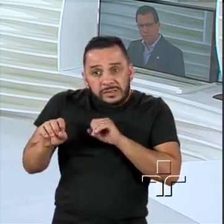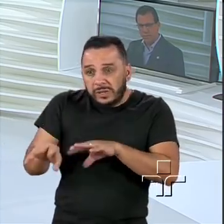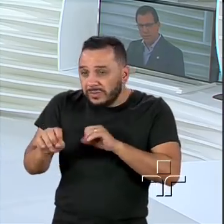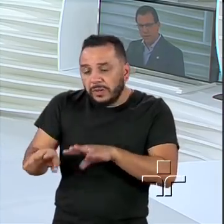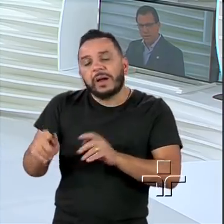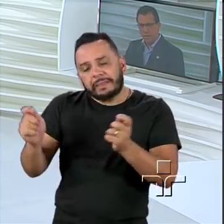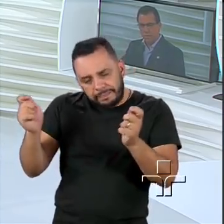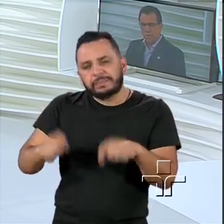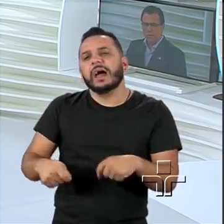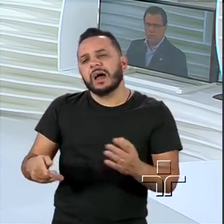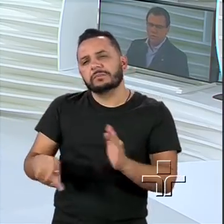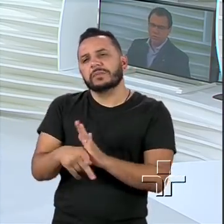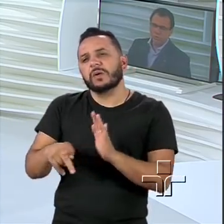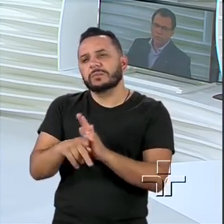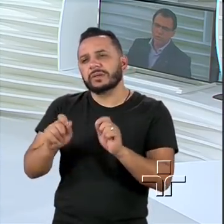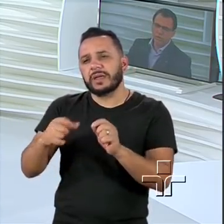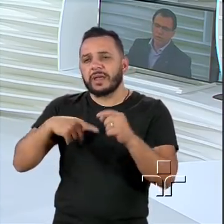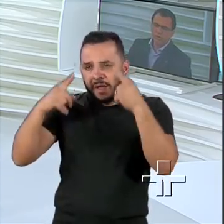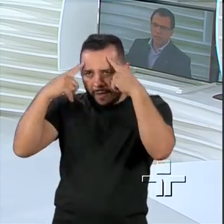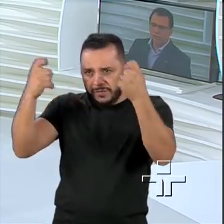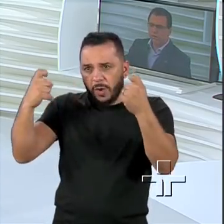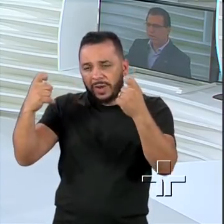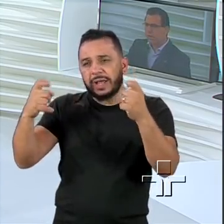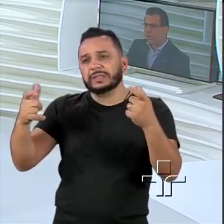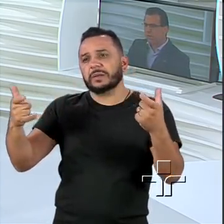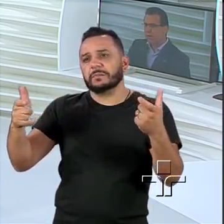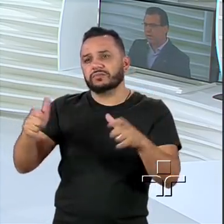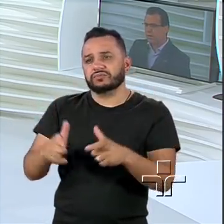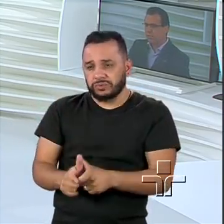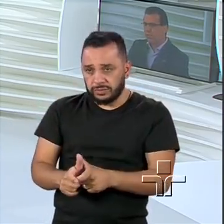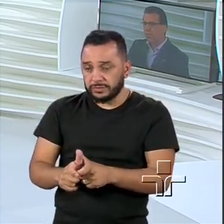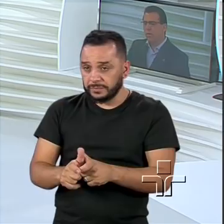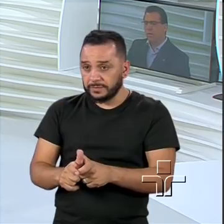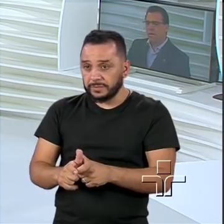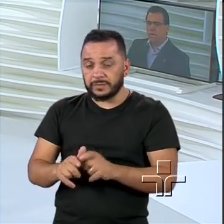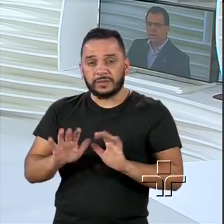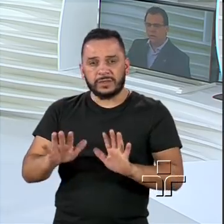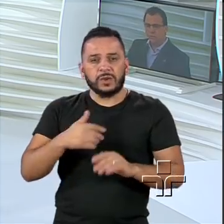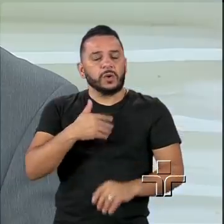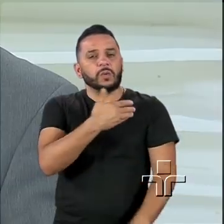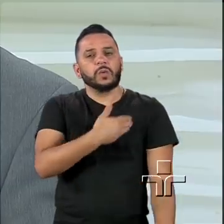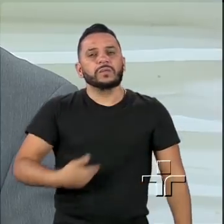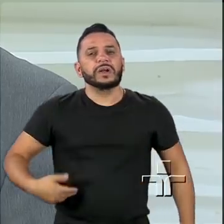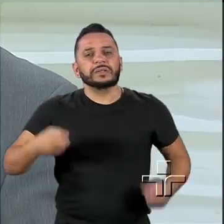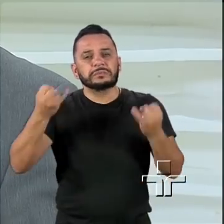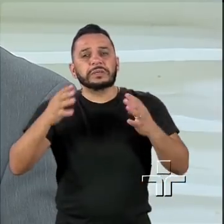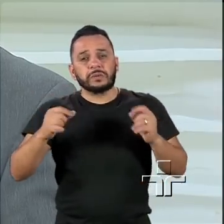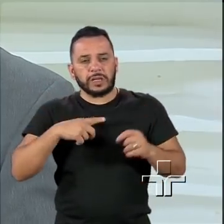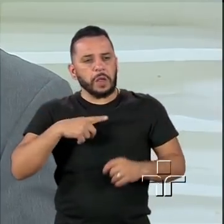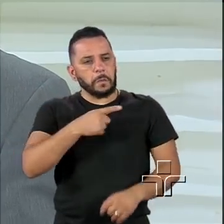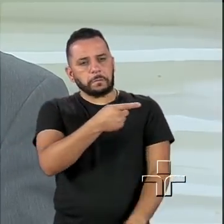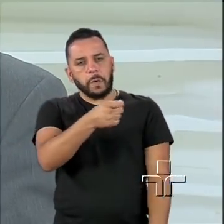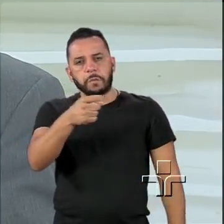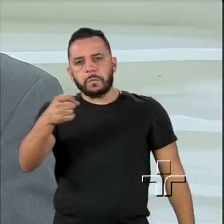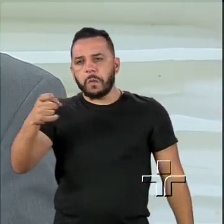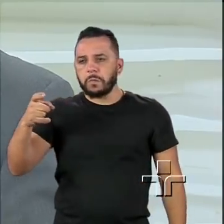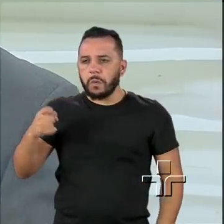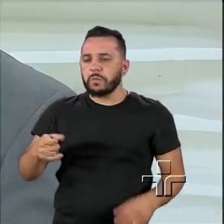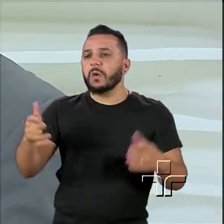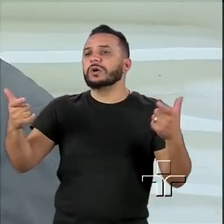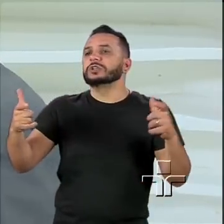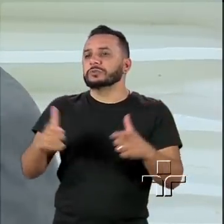violência. Porque o governo do Estado faz esforço danado para falar que diminuiu os homicídios. Mas eu